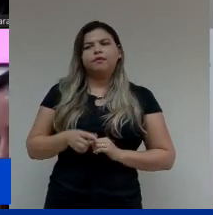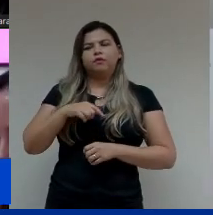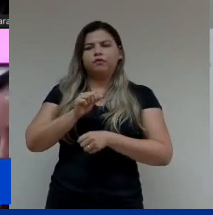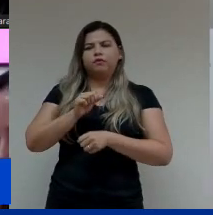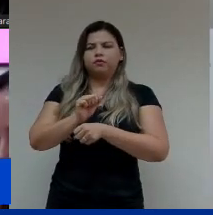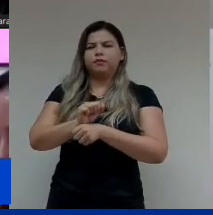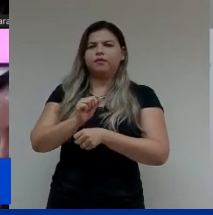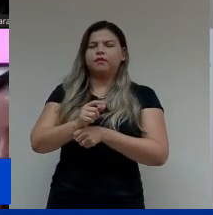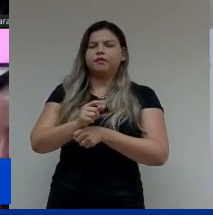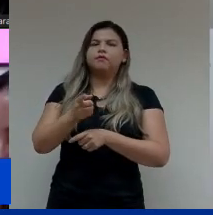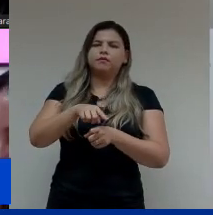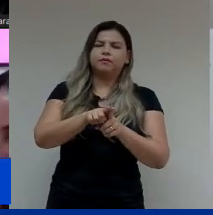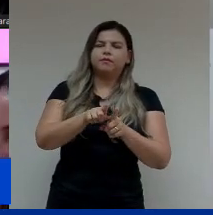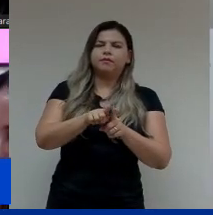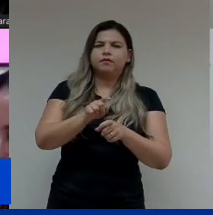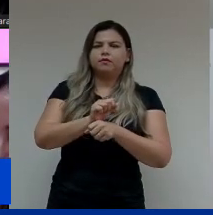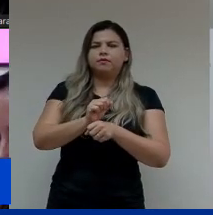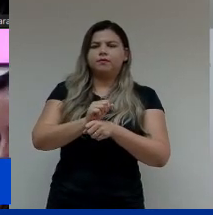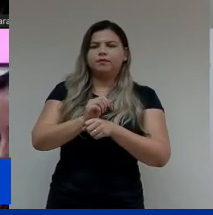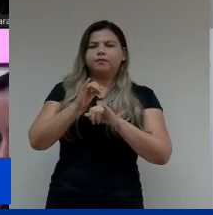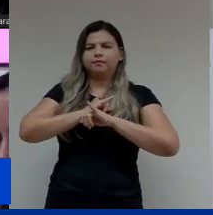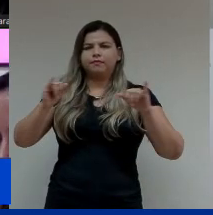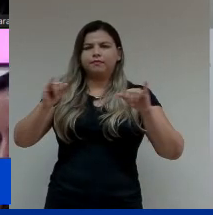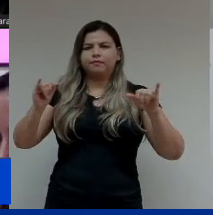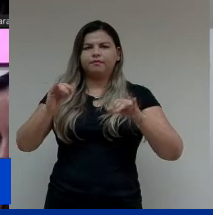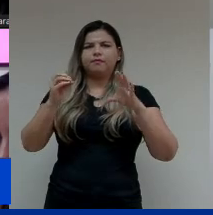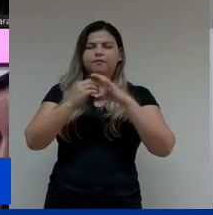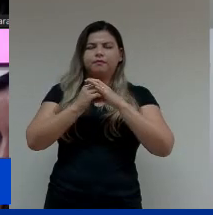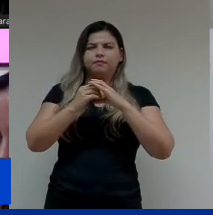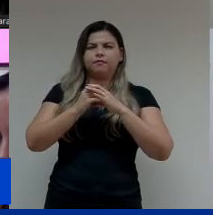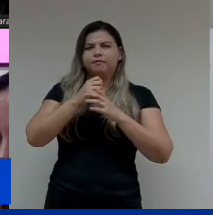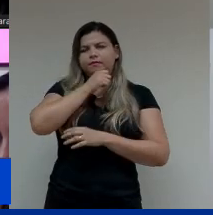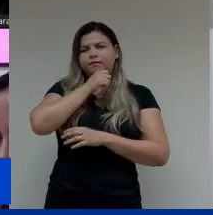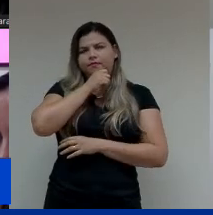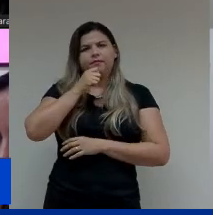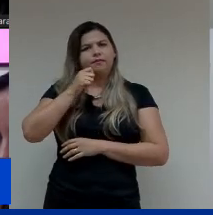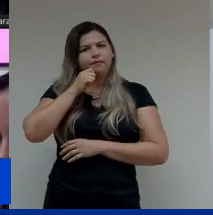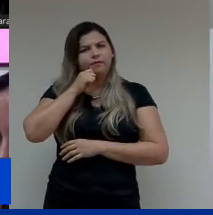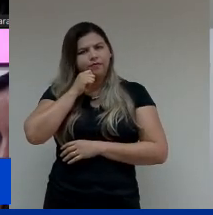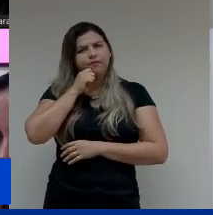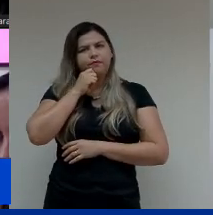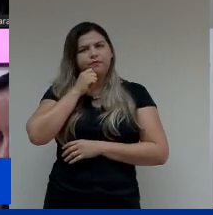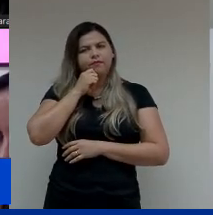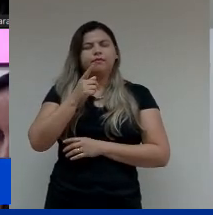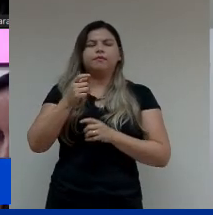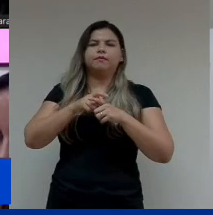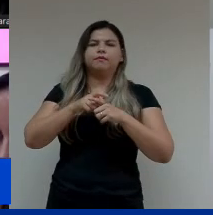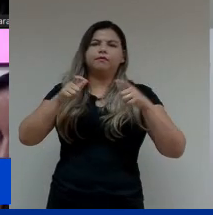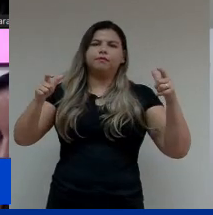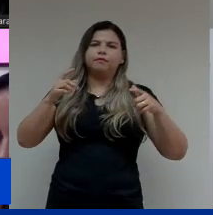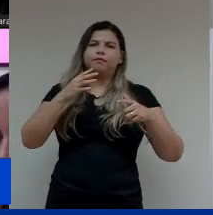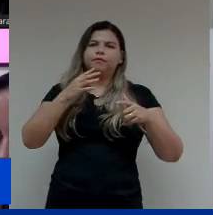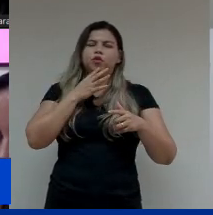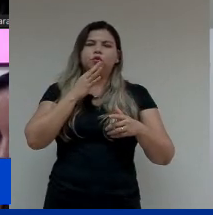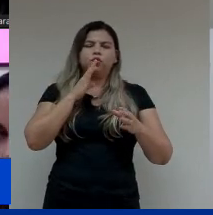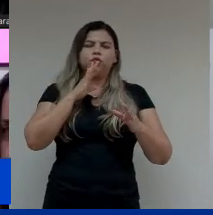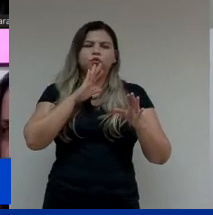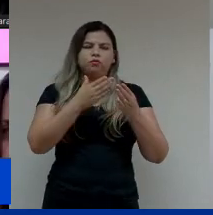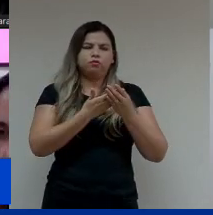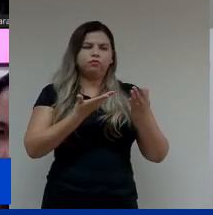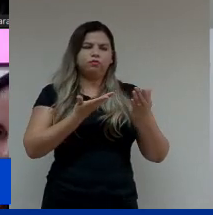Pois Aguardando. então, decisão. O Tribunal Regional Eleitoral do Amapá, por unanimidade, conheceu